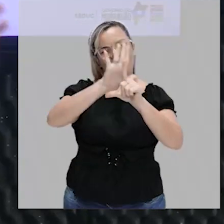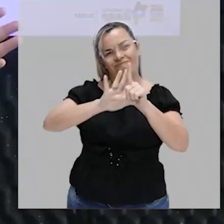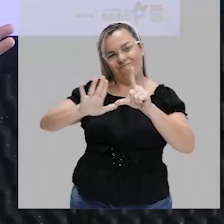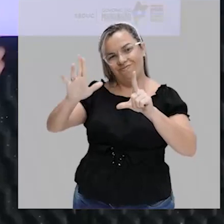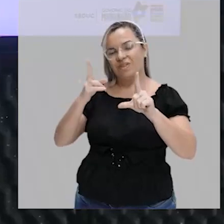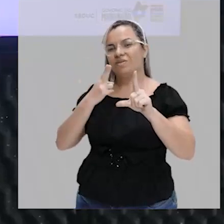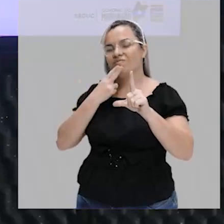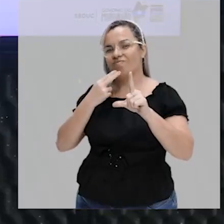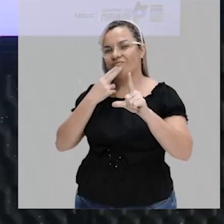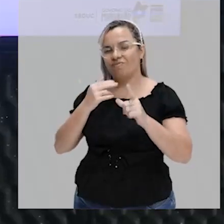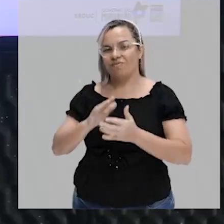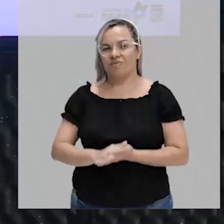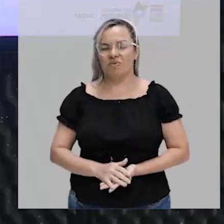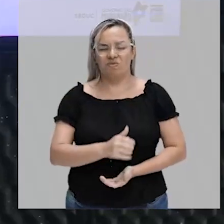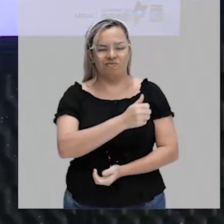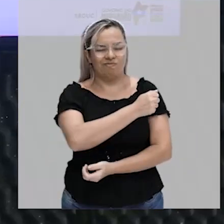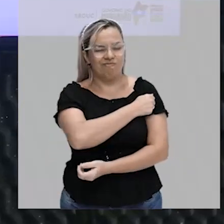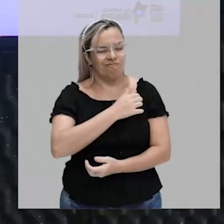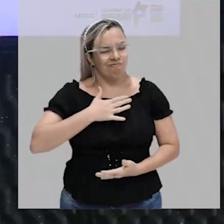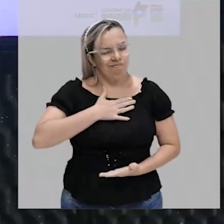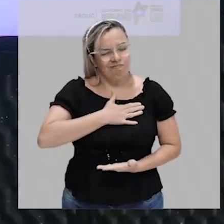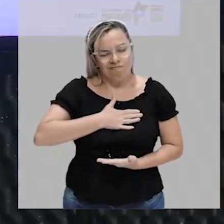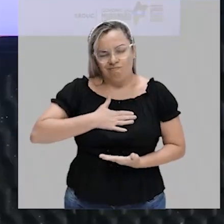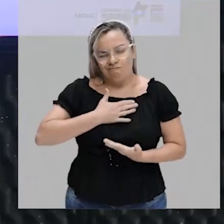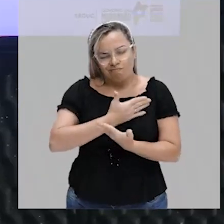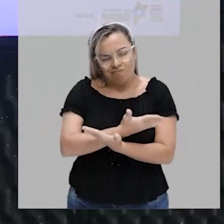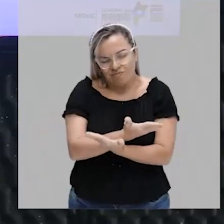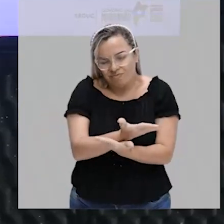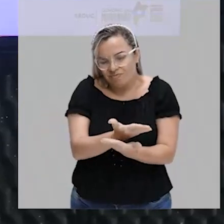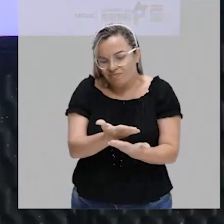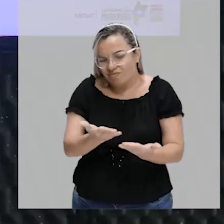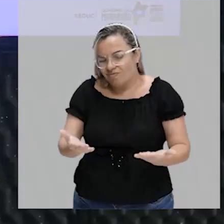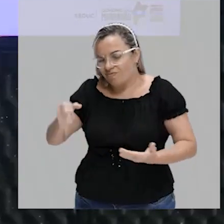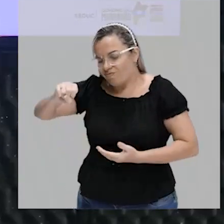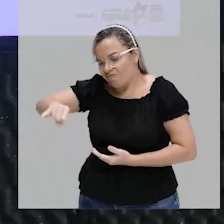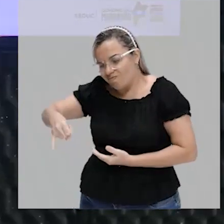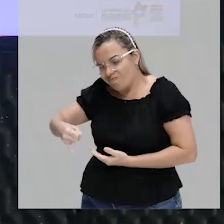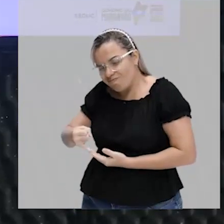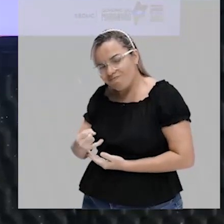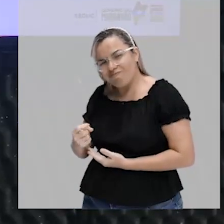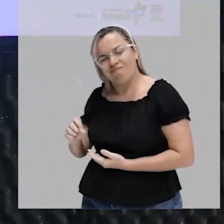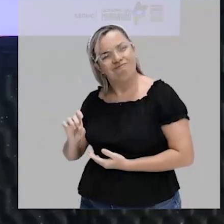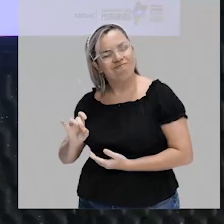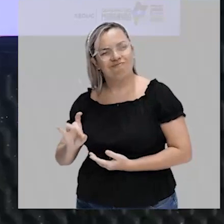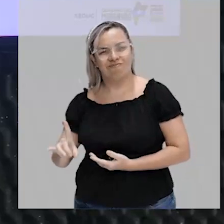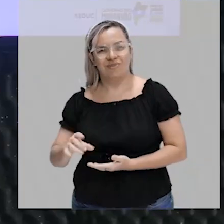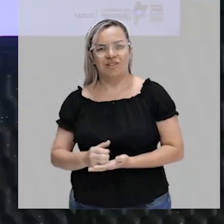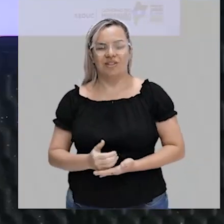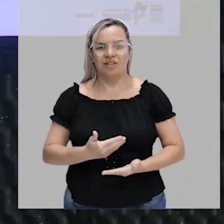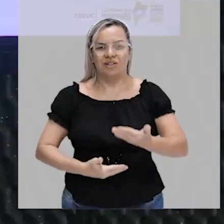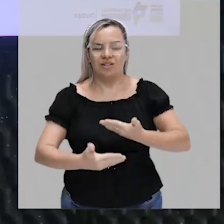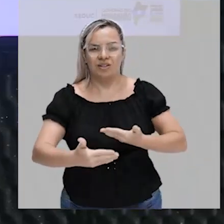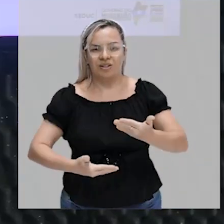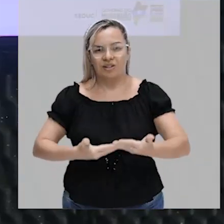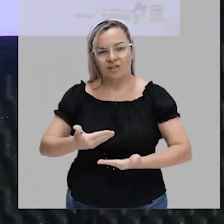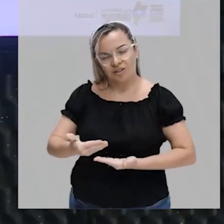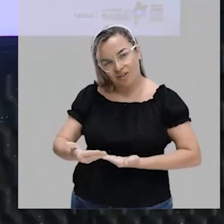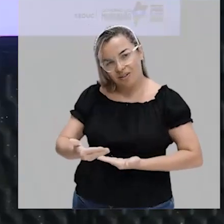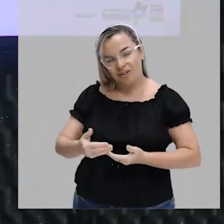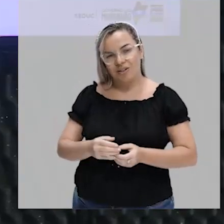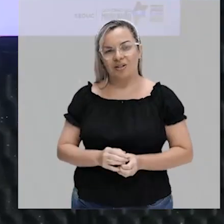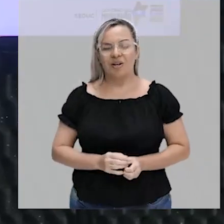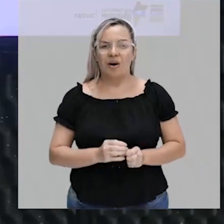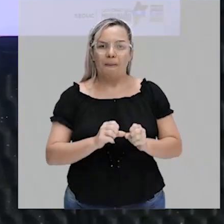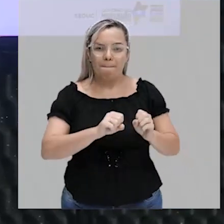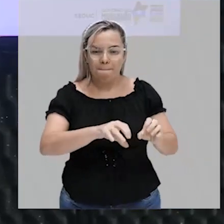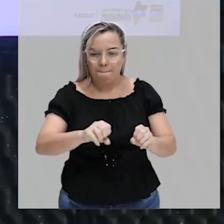Dias. Galera, é sempre um prazer imenso estar aqui com vocês, tendo essa oportunidade única de compartilhar, esse belo conhecimento que